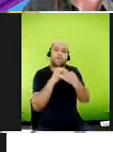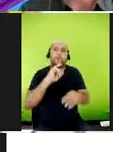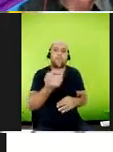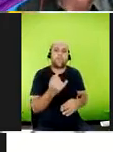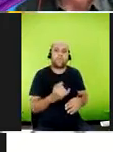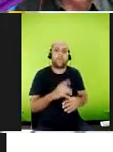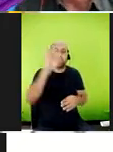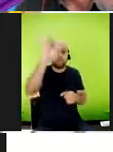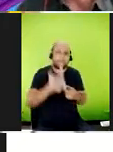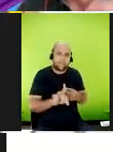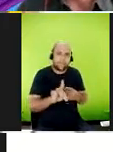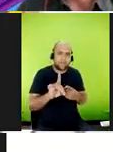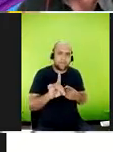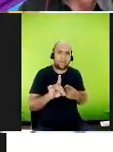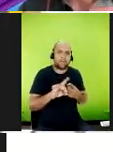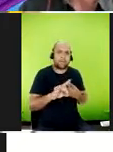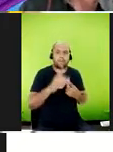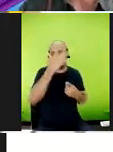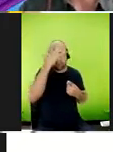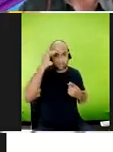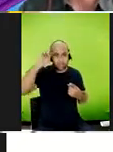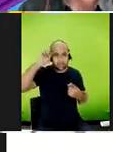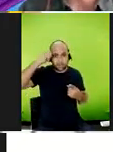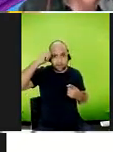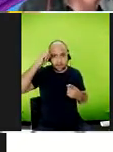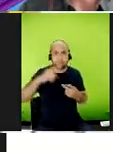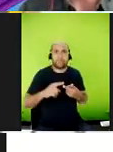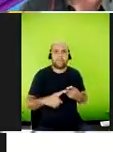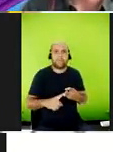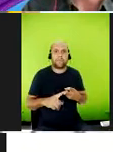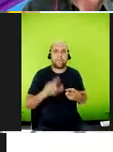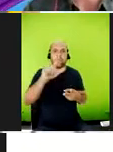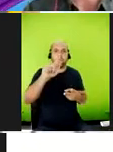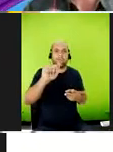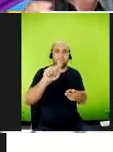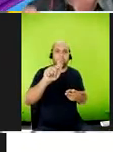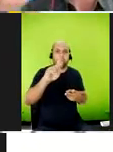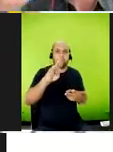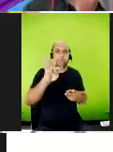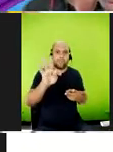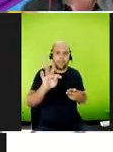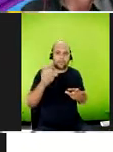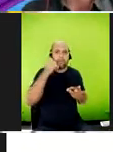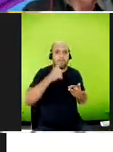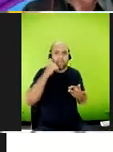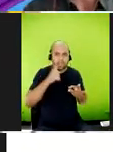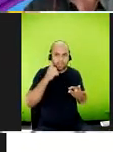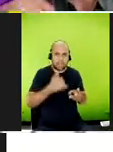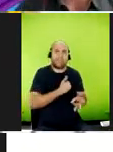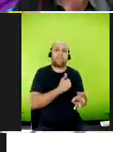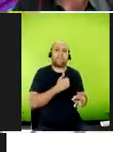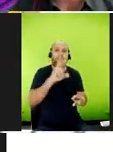deficientes pessoas negros e negras para público LGBT que é mais mulheres pessoas com mais 50 60 70